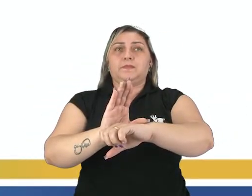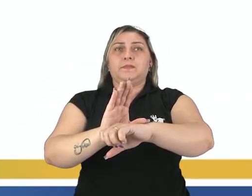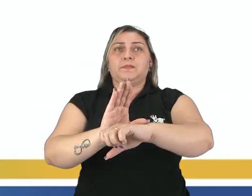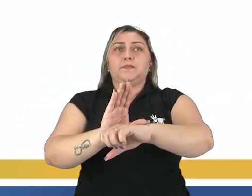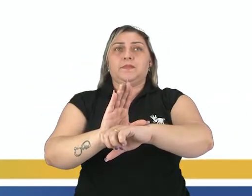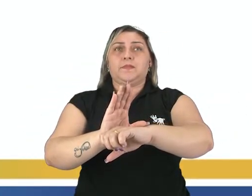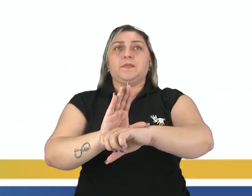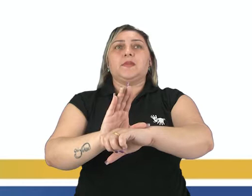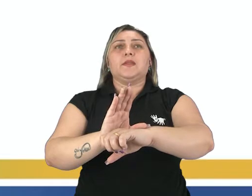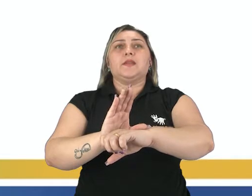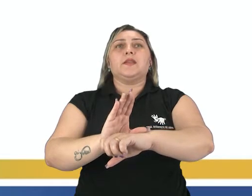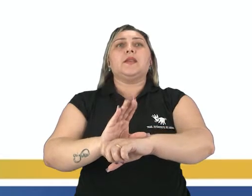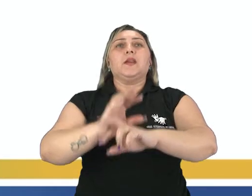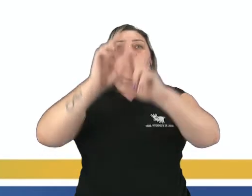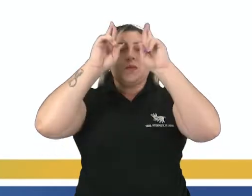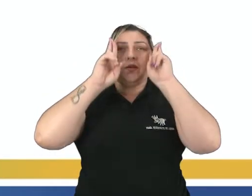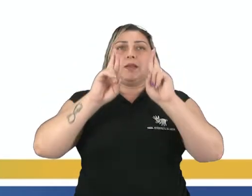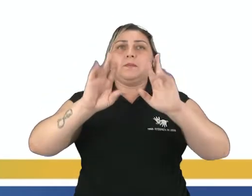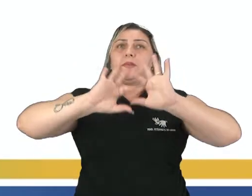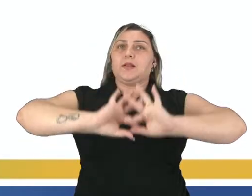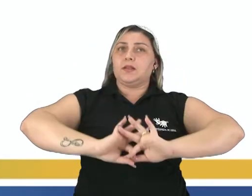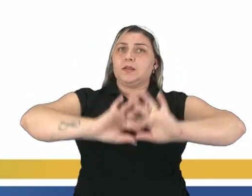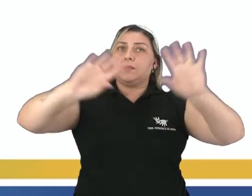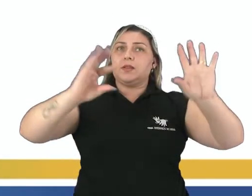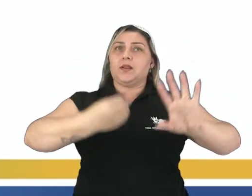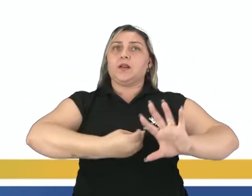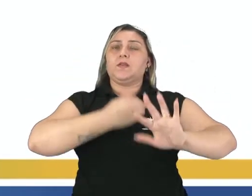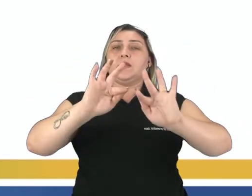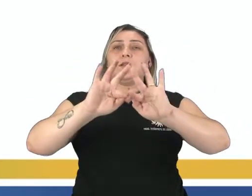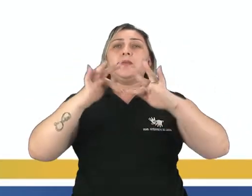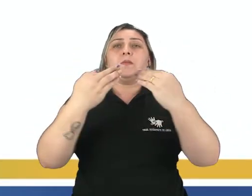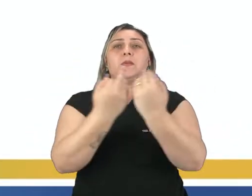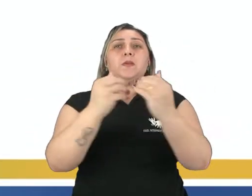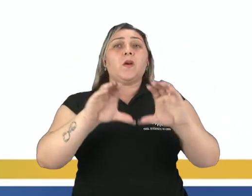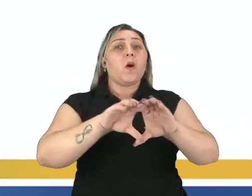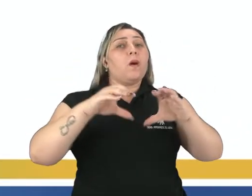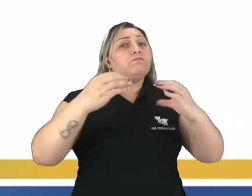profissionalização, à cultura, à dignidade, ao respeito, à